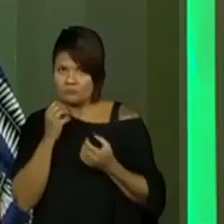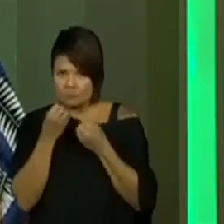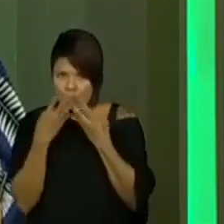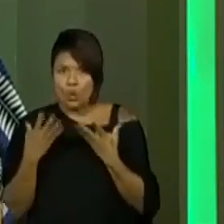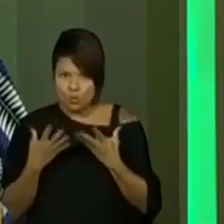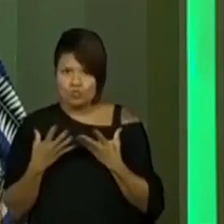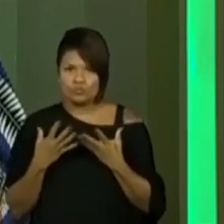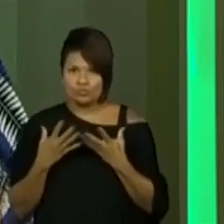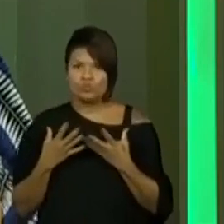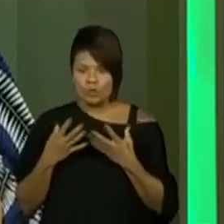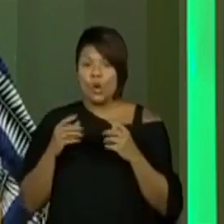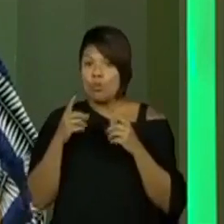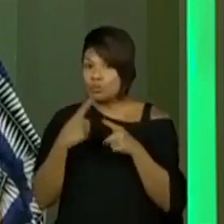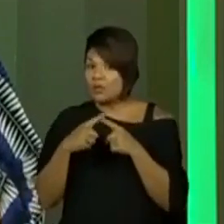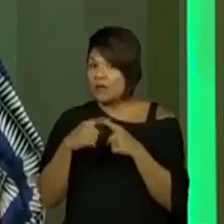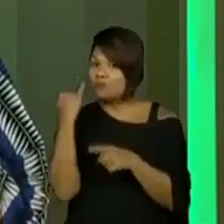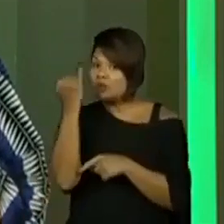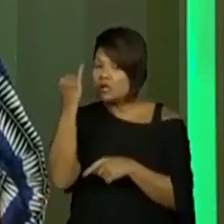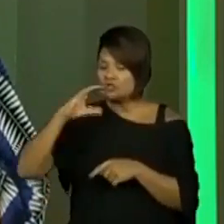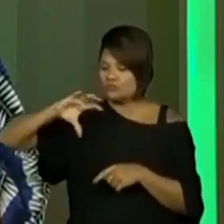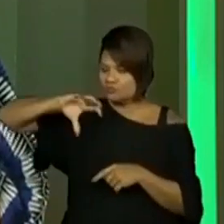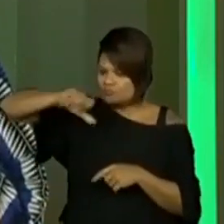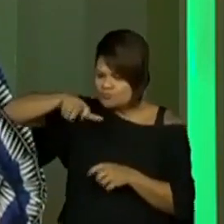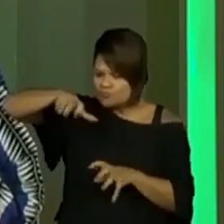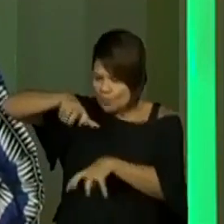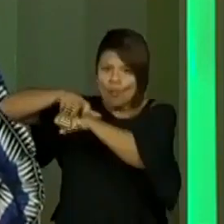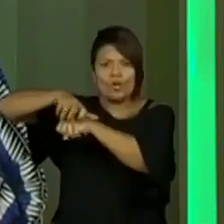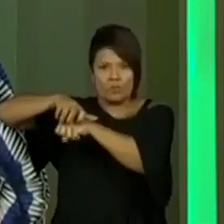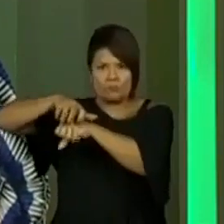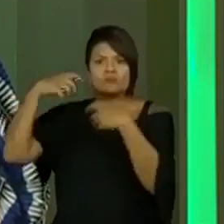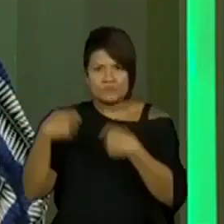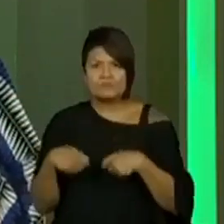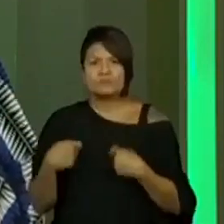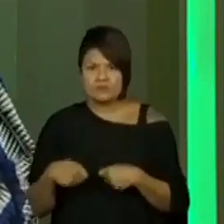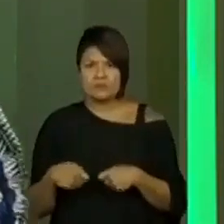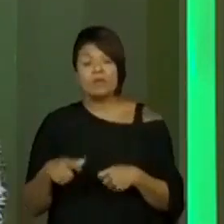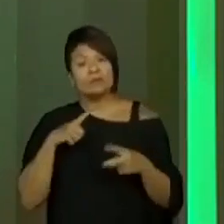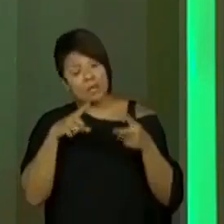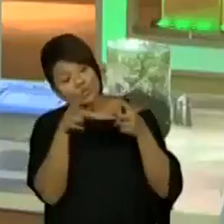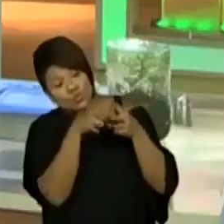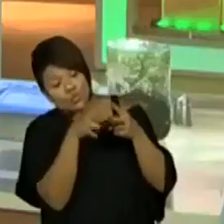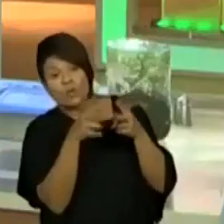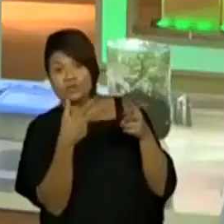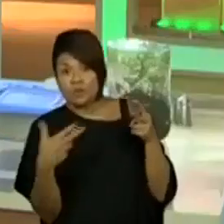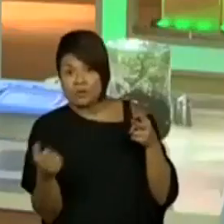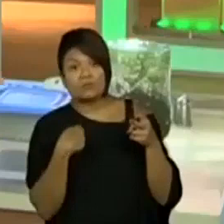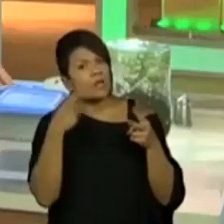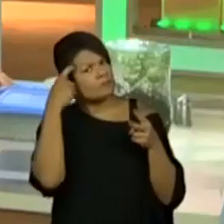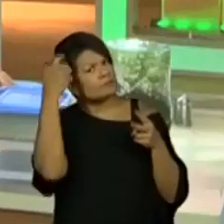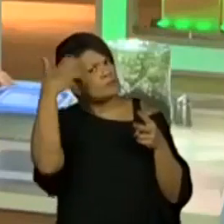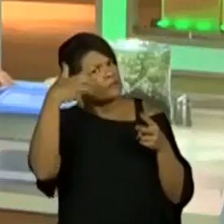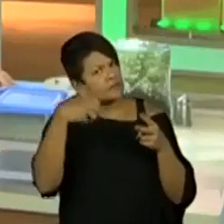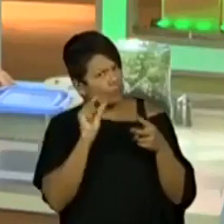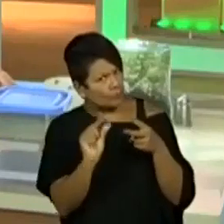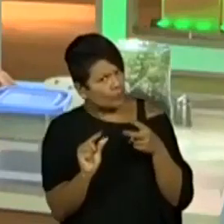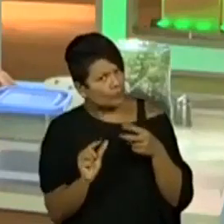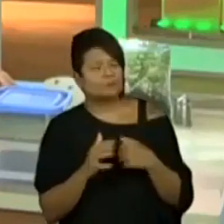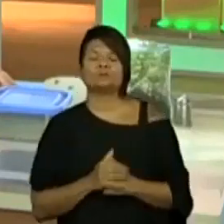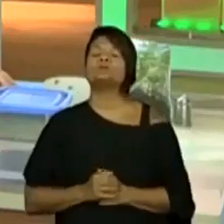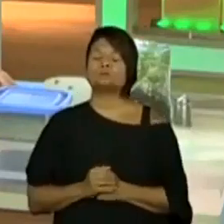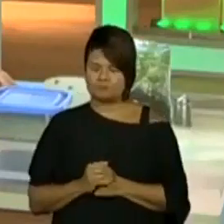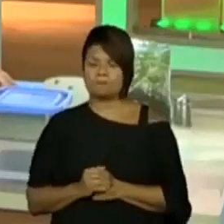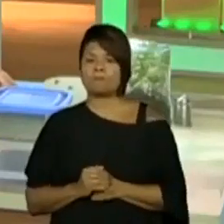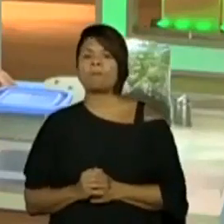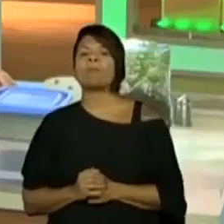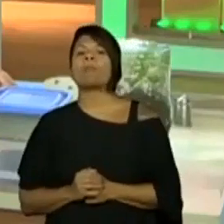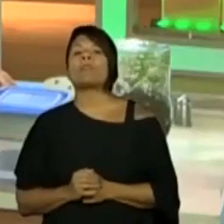Então, já tem 2 tarefas aí para vocês pensarem um pouquinho, tá? Já que eu falei que a